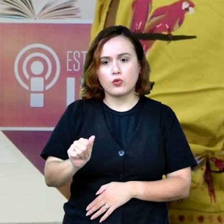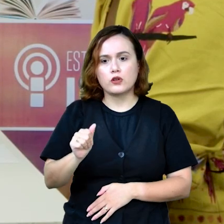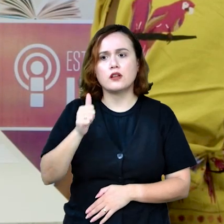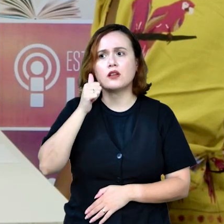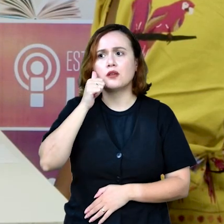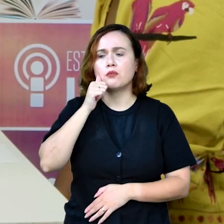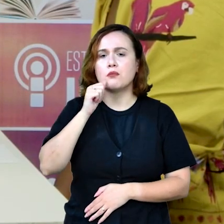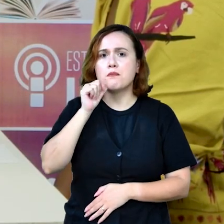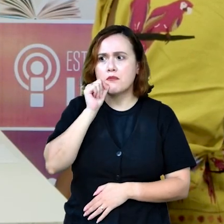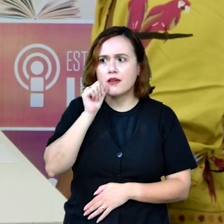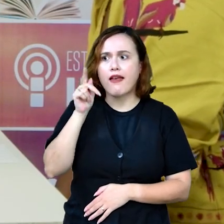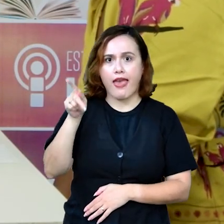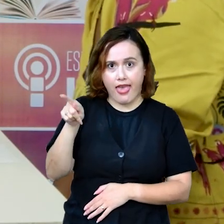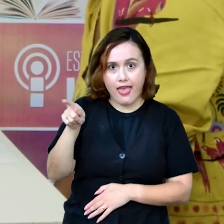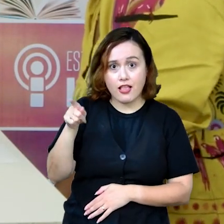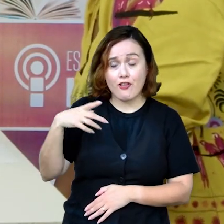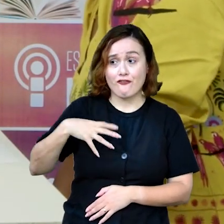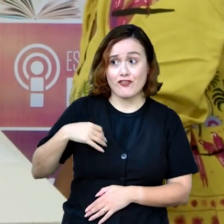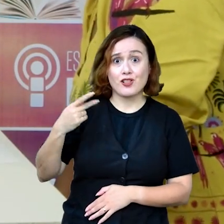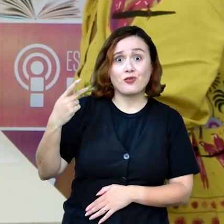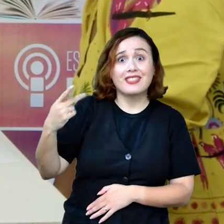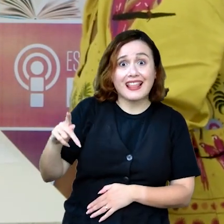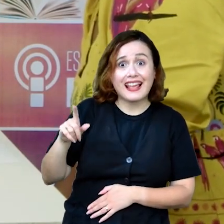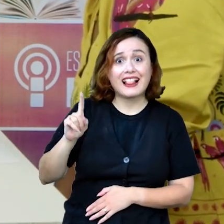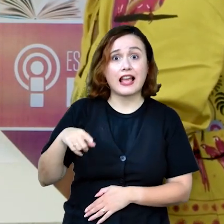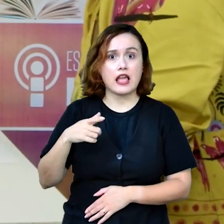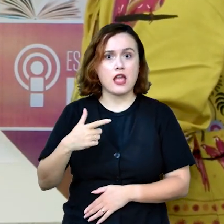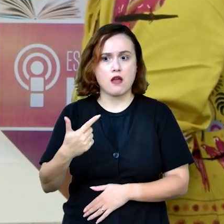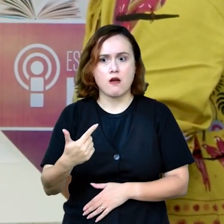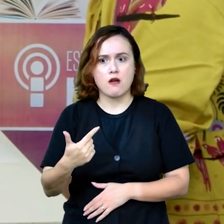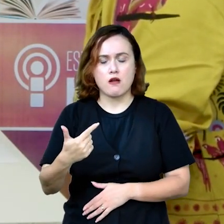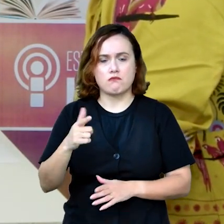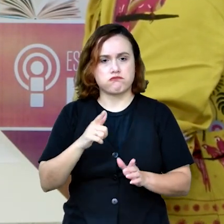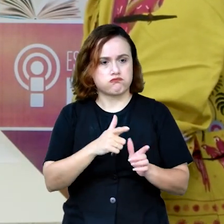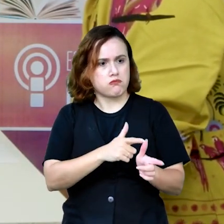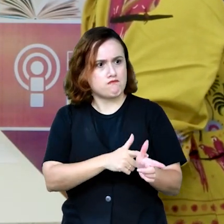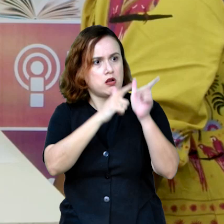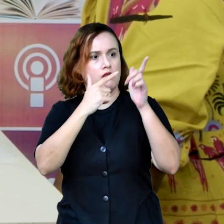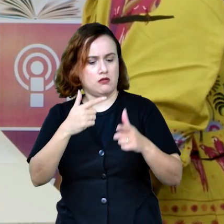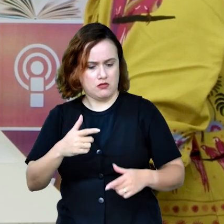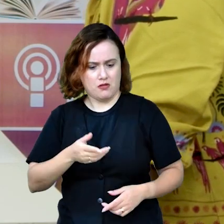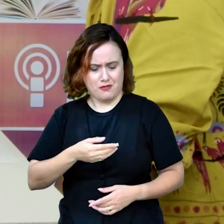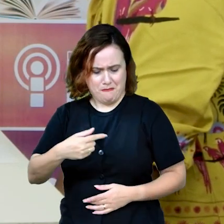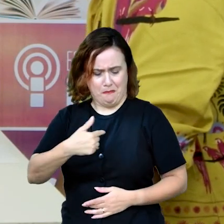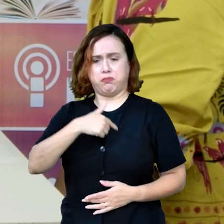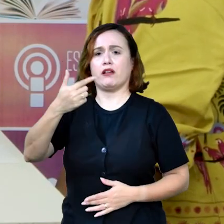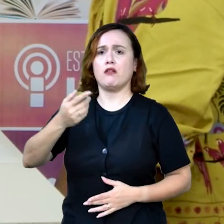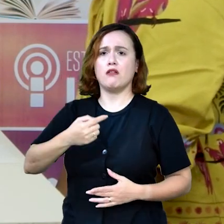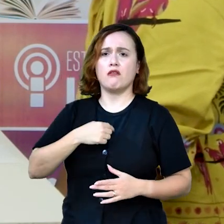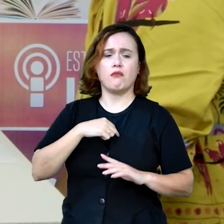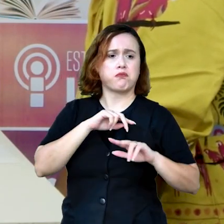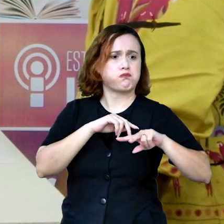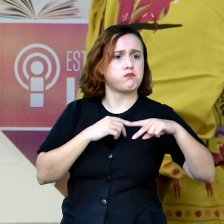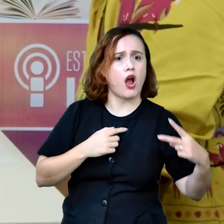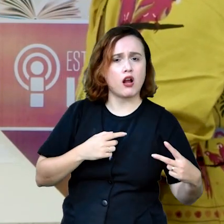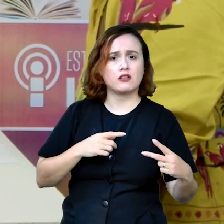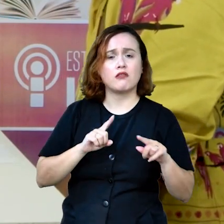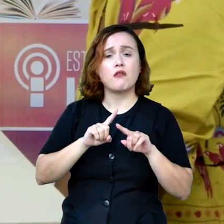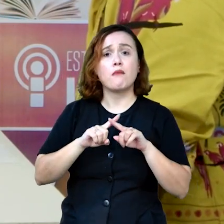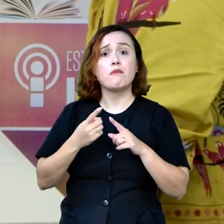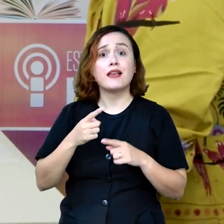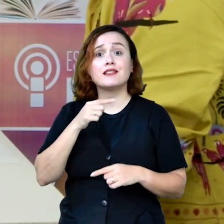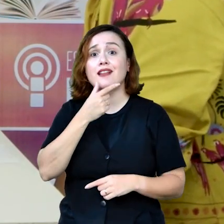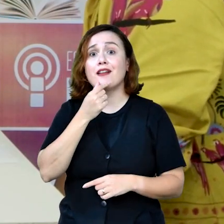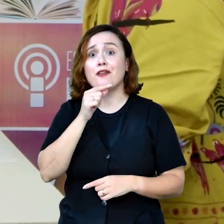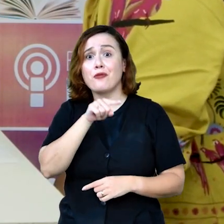Vinícius, foi assassinado com um tiro no peito, indo para a escola. Ele estava de uniforme. E antes de morrer, ele falou para a mãe dele: mas